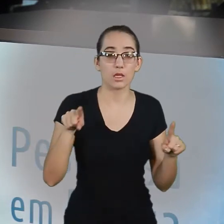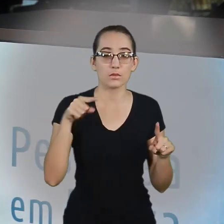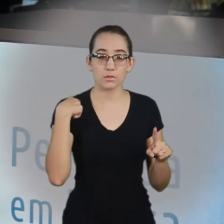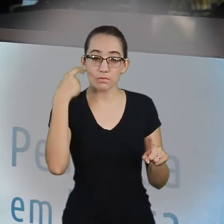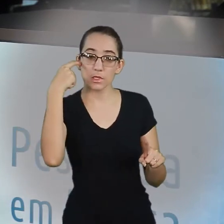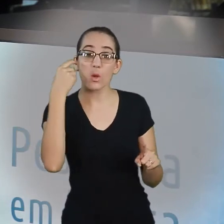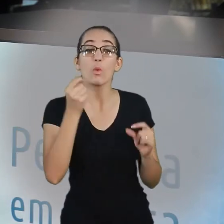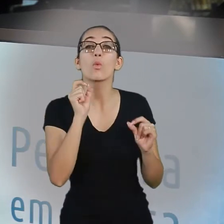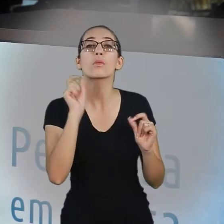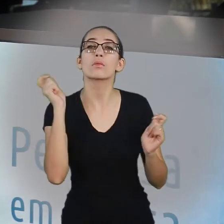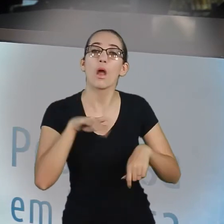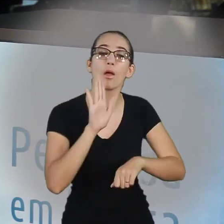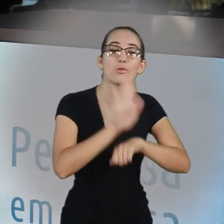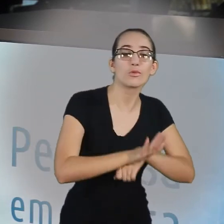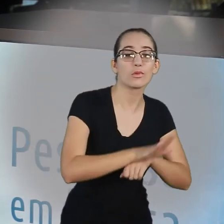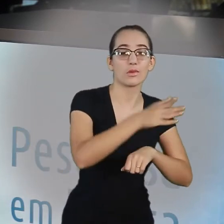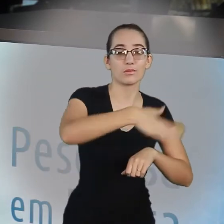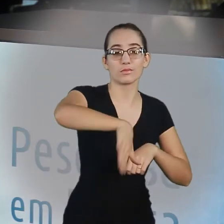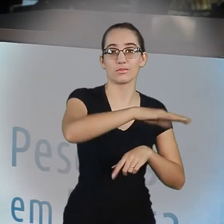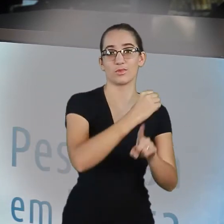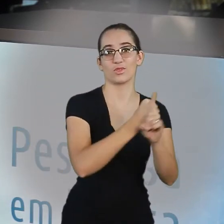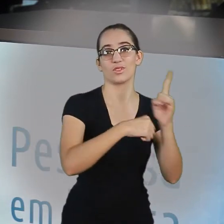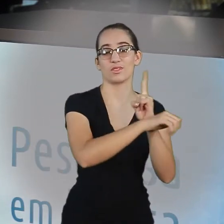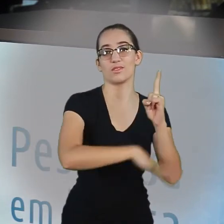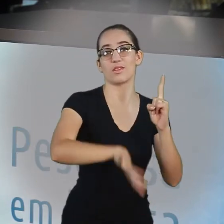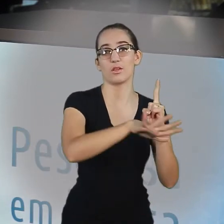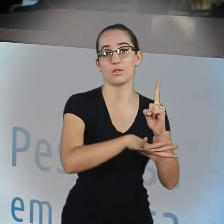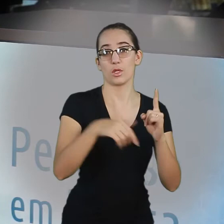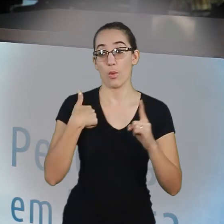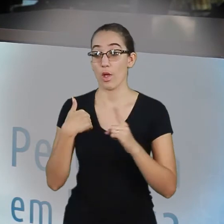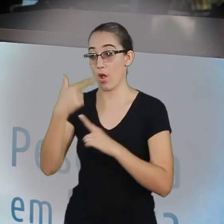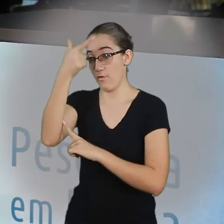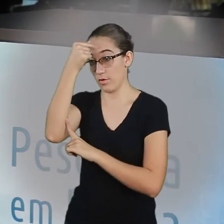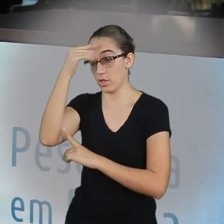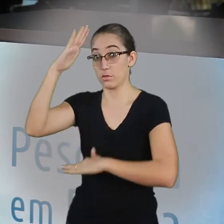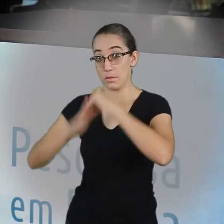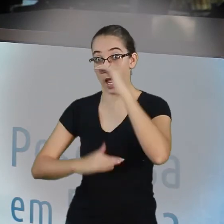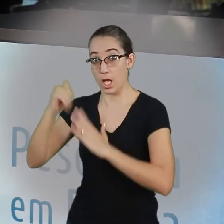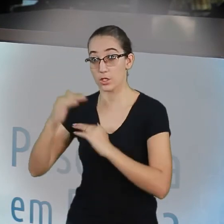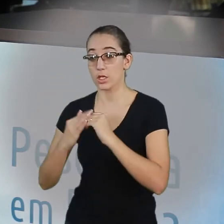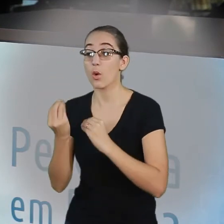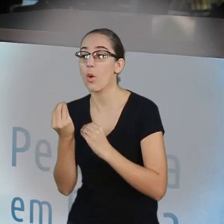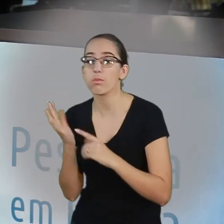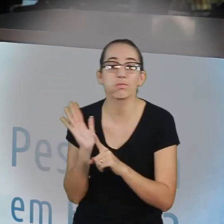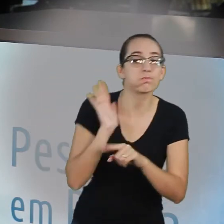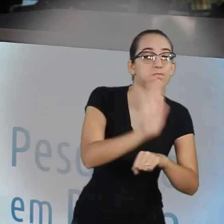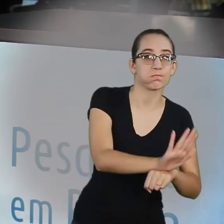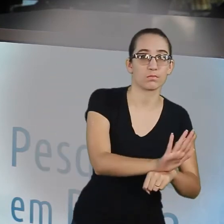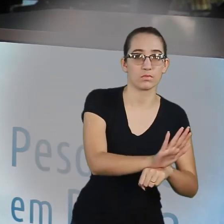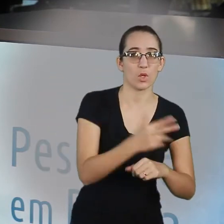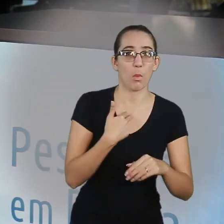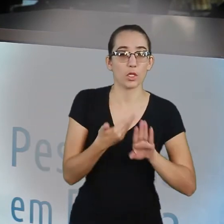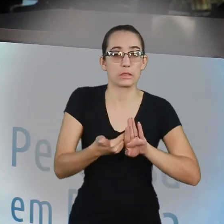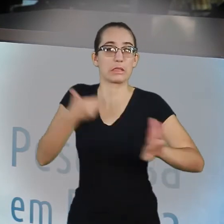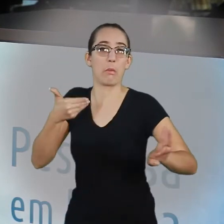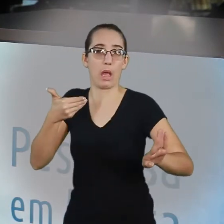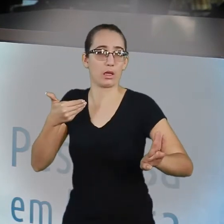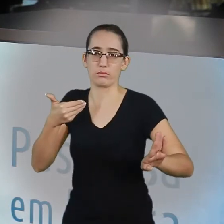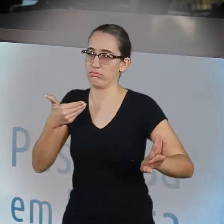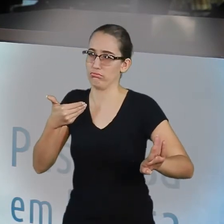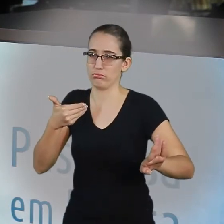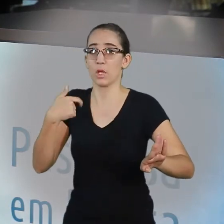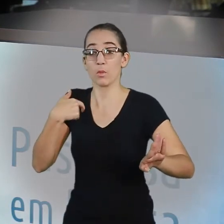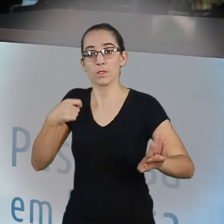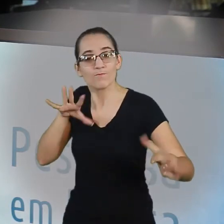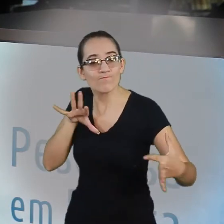à sociedade, a partir daquilo que a universidade faz. A universidade não pode estar fechada à sociedade, ela tem que colaborar para o